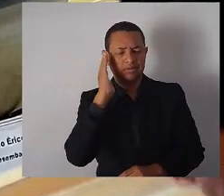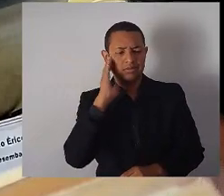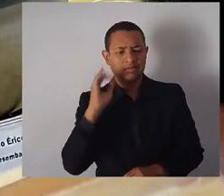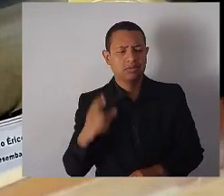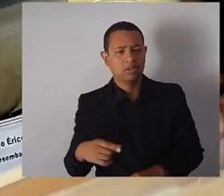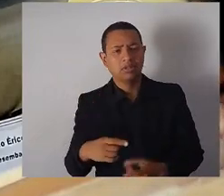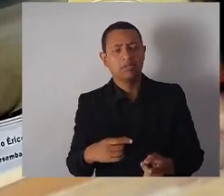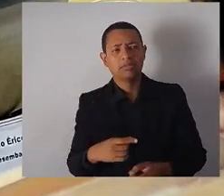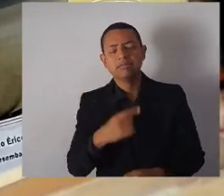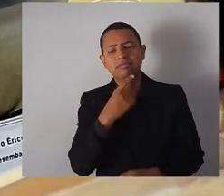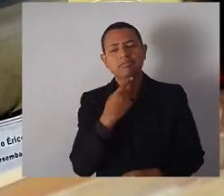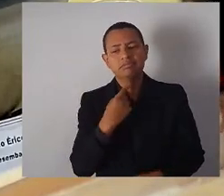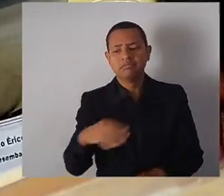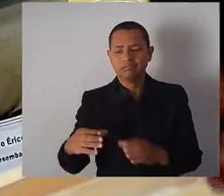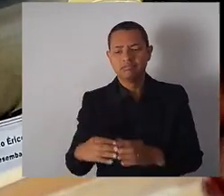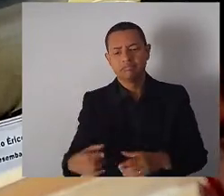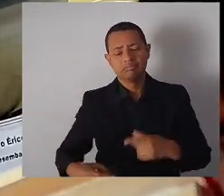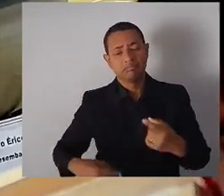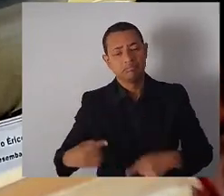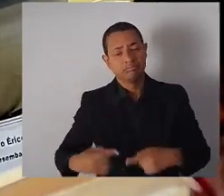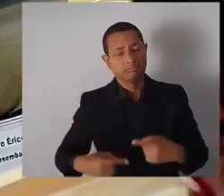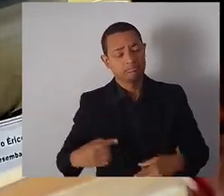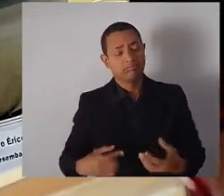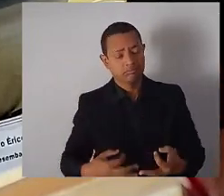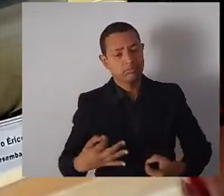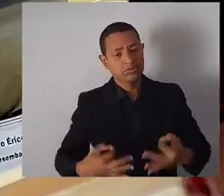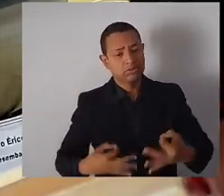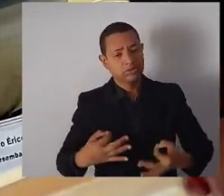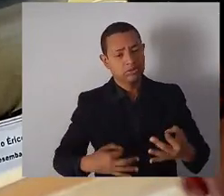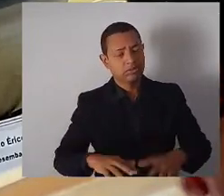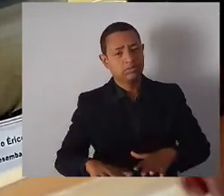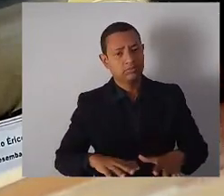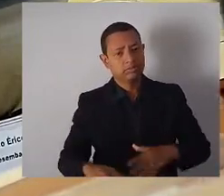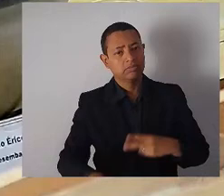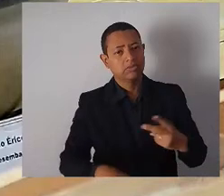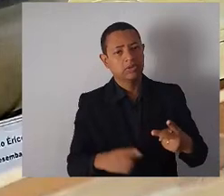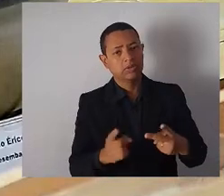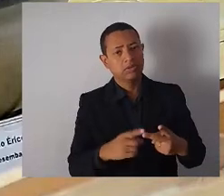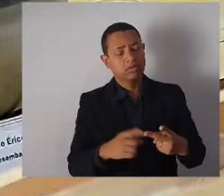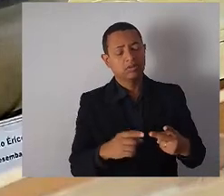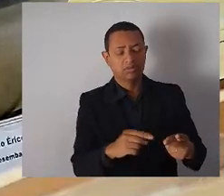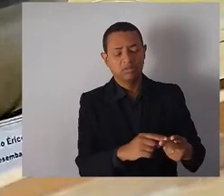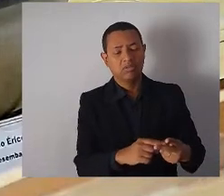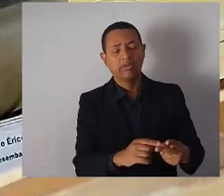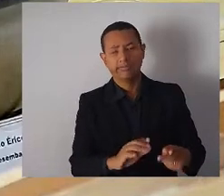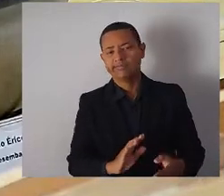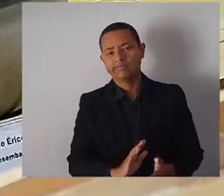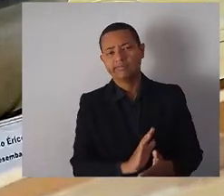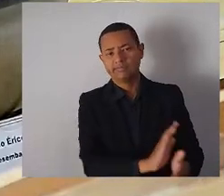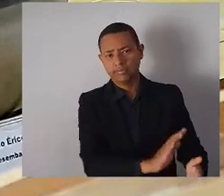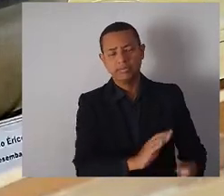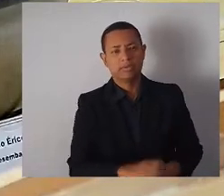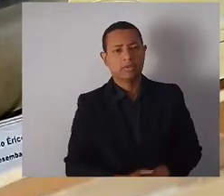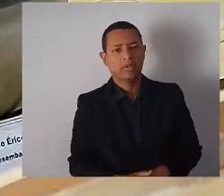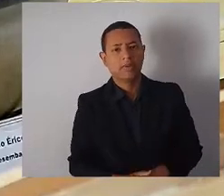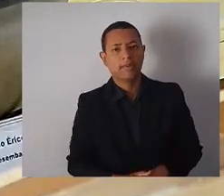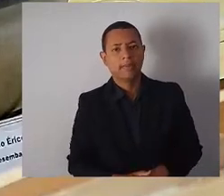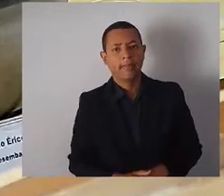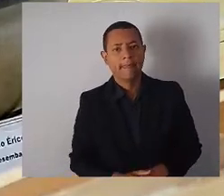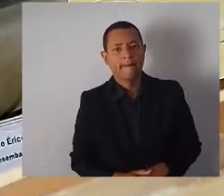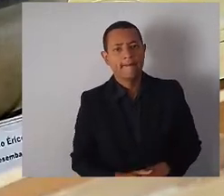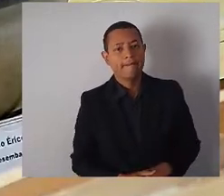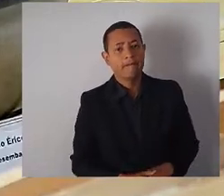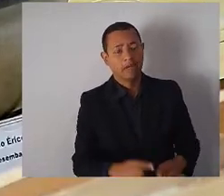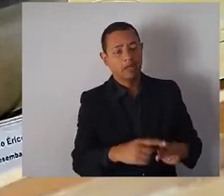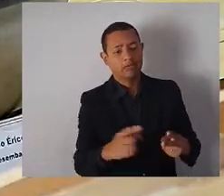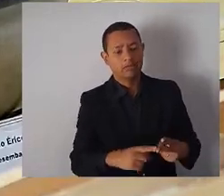partidária para ajuizamento da presente ação. Portanto, a segunda preliminar eu também voto pela rejeição. As duas preliminares, senhor presidente, eu as